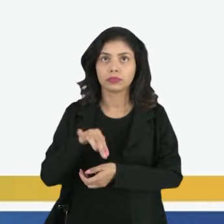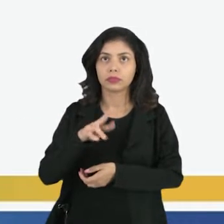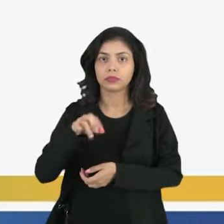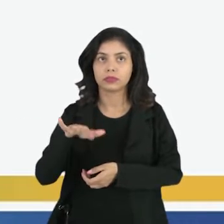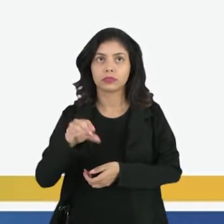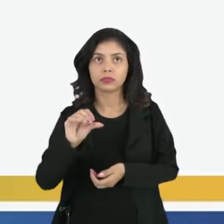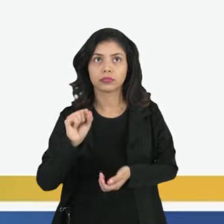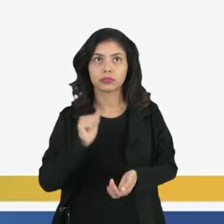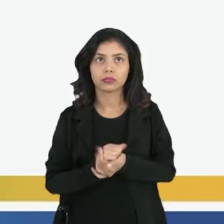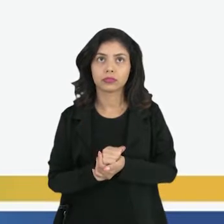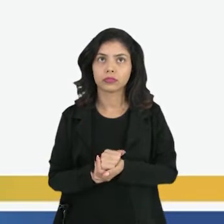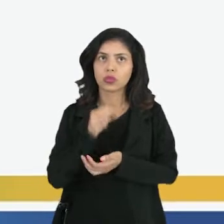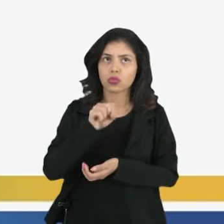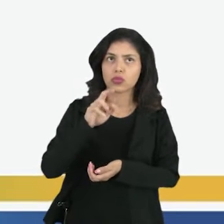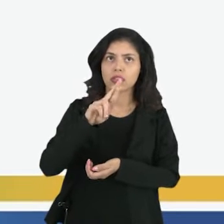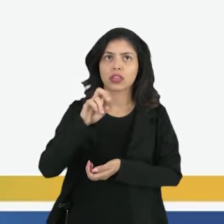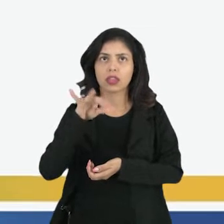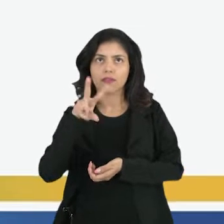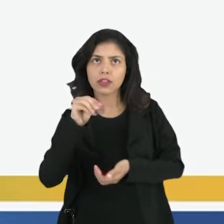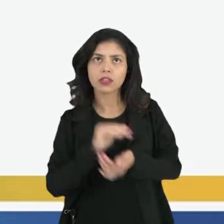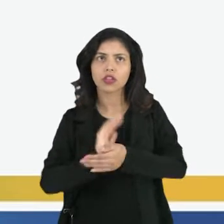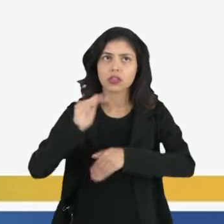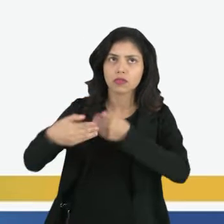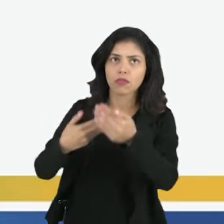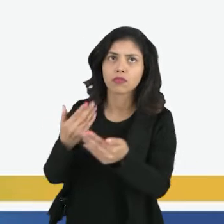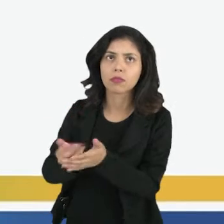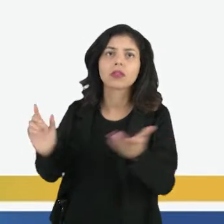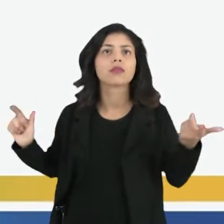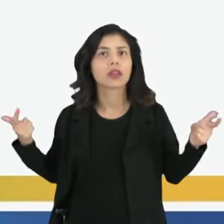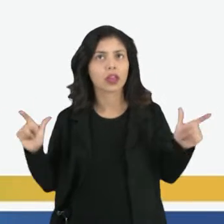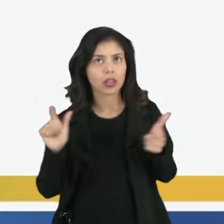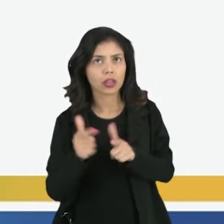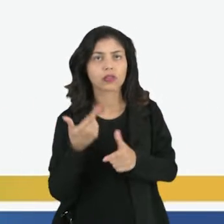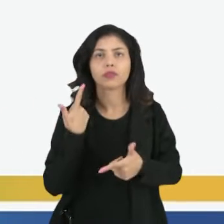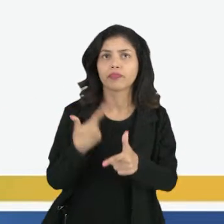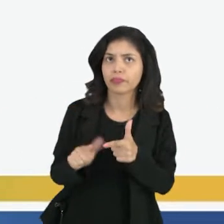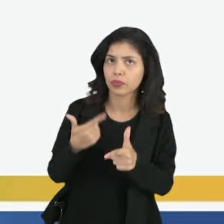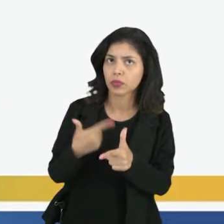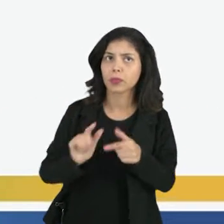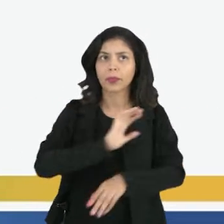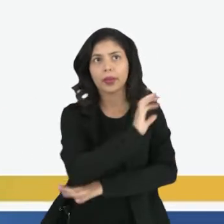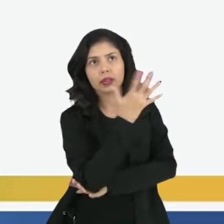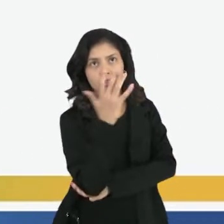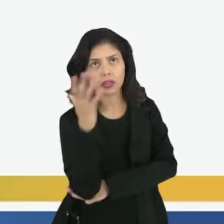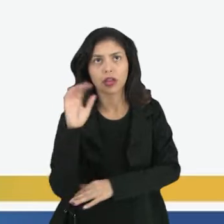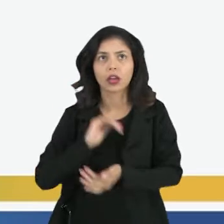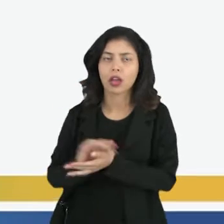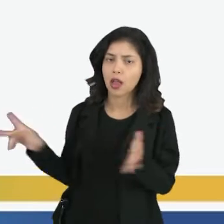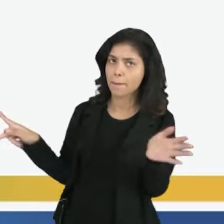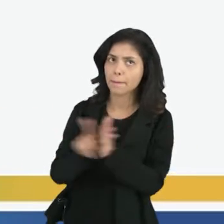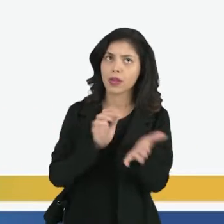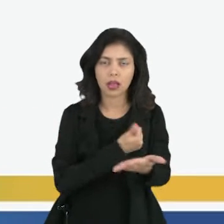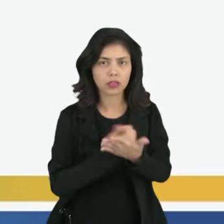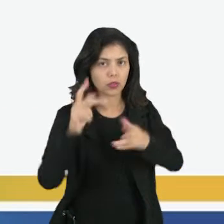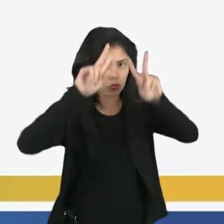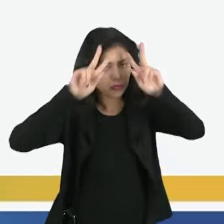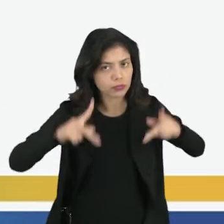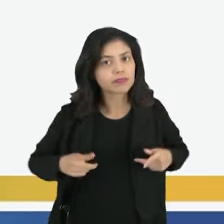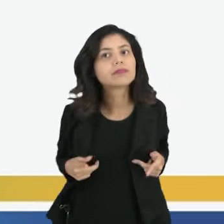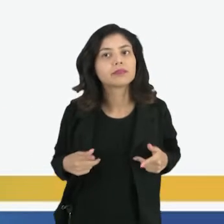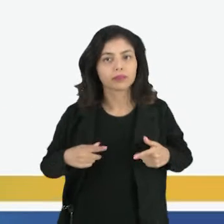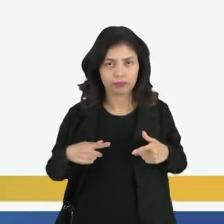indivíduos que compõem essa realidade social. Então, visualize em tela. Nós temos assim: